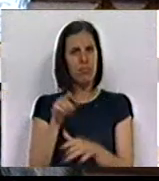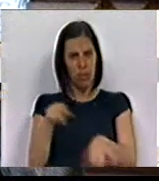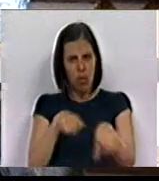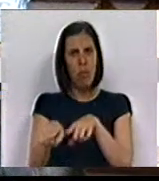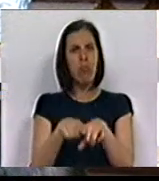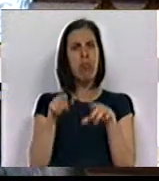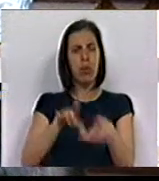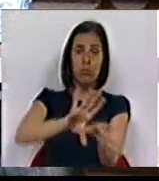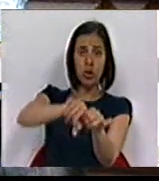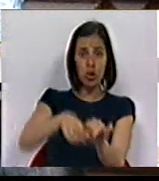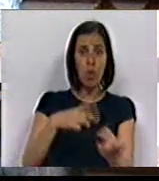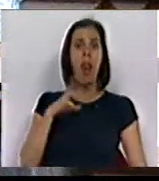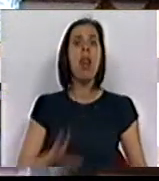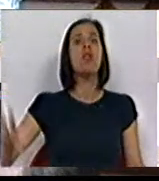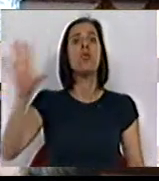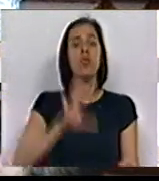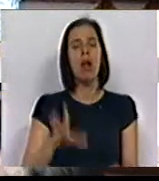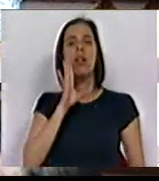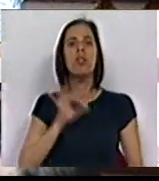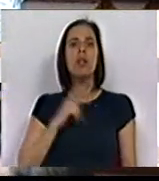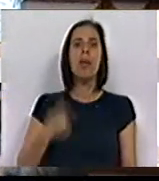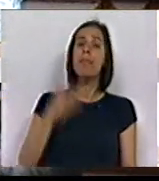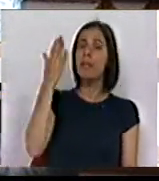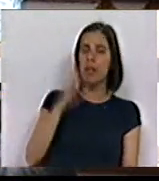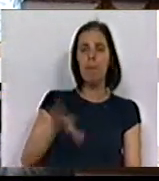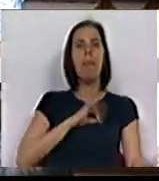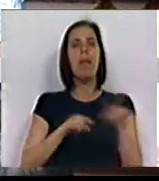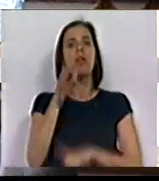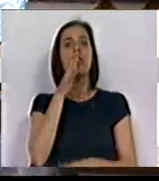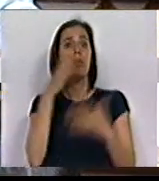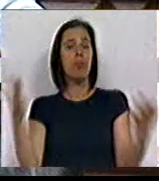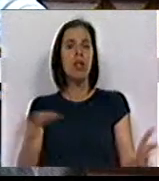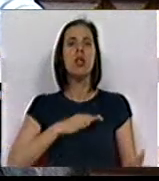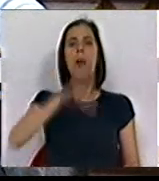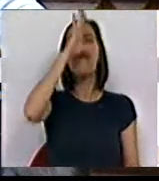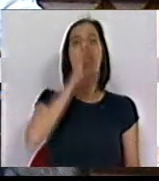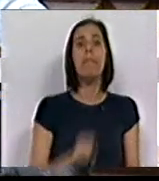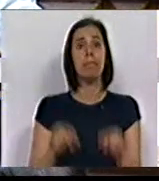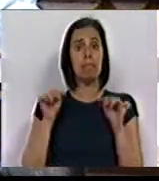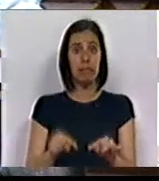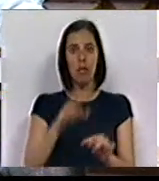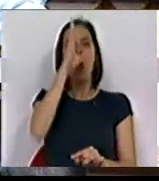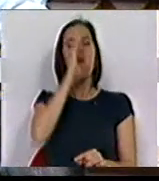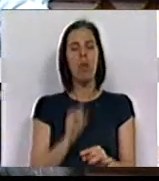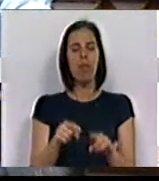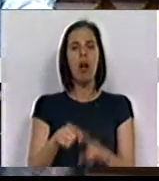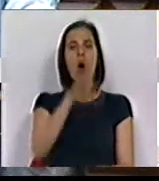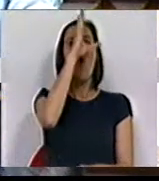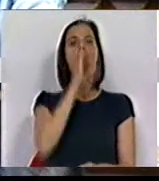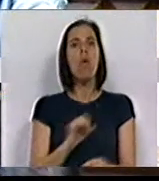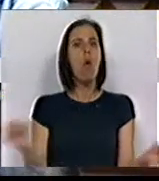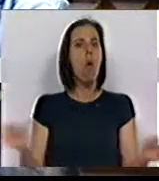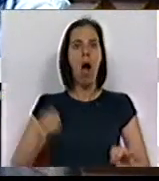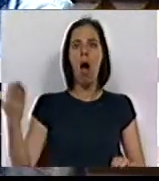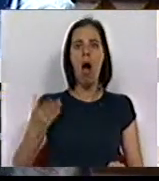esta política de destruição nacional. Senhora Presidente, senhores deputados, senhor Ministro, este Governo é um Governo